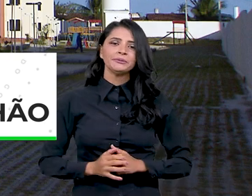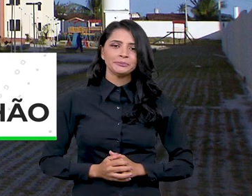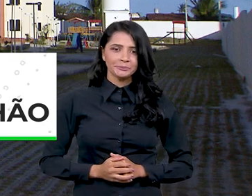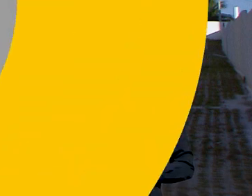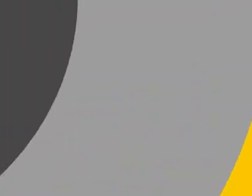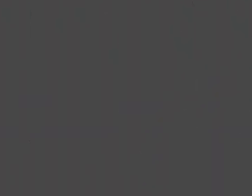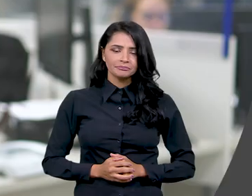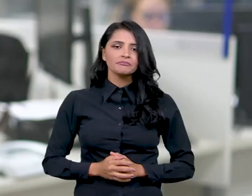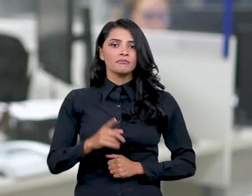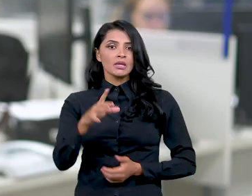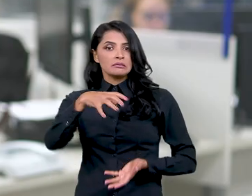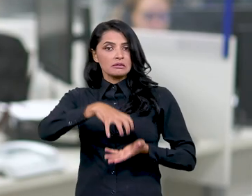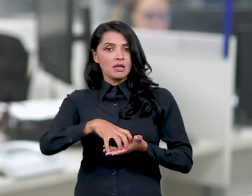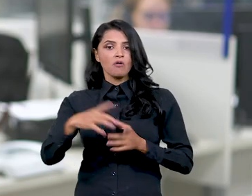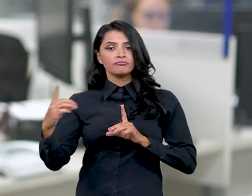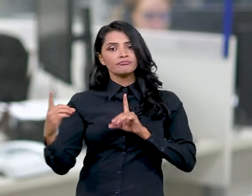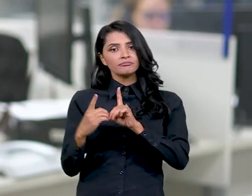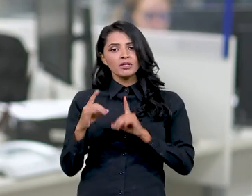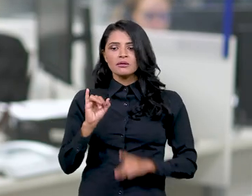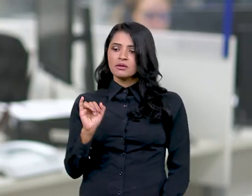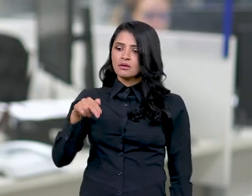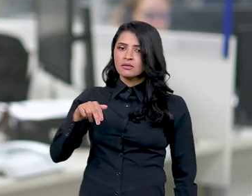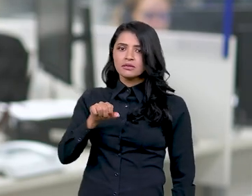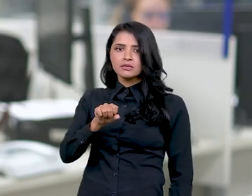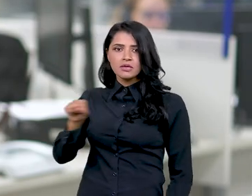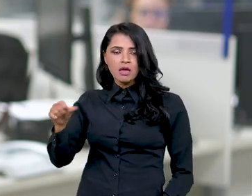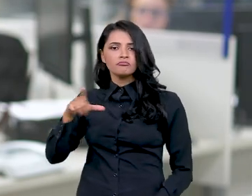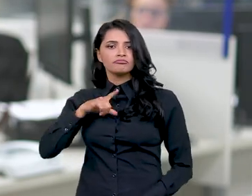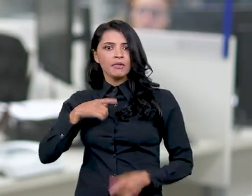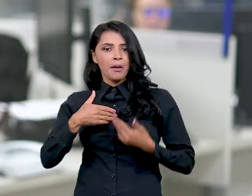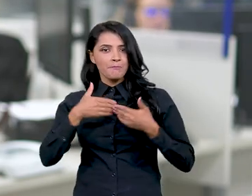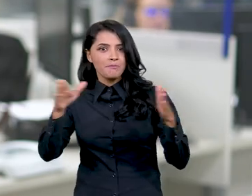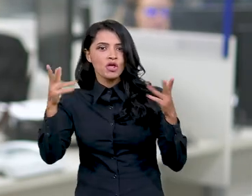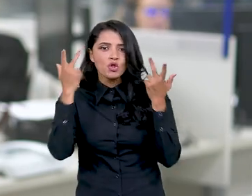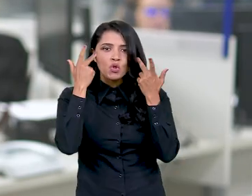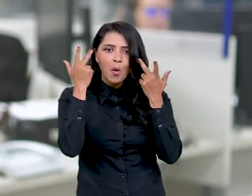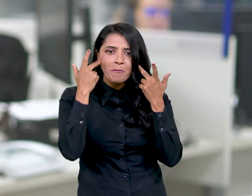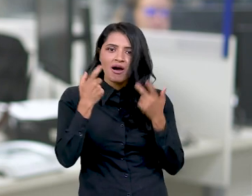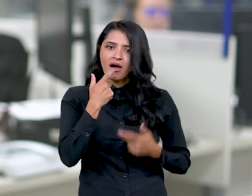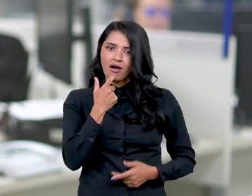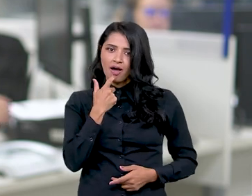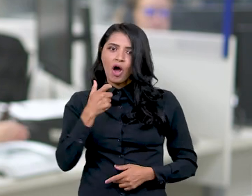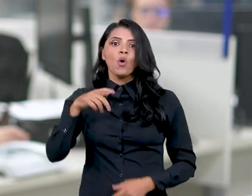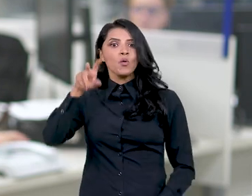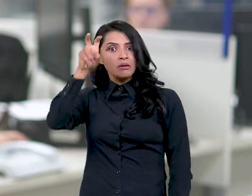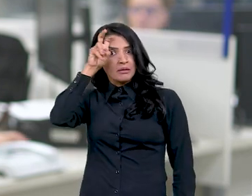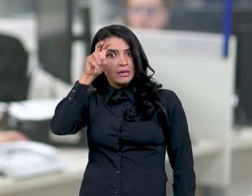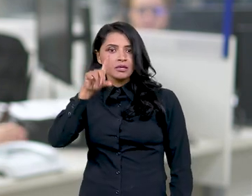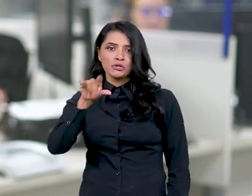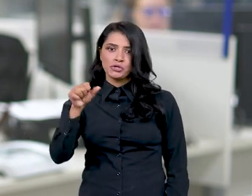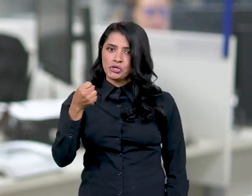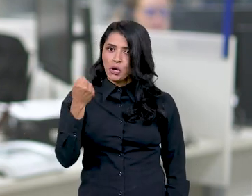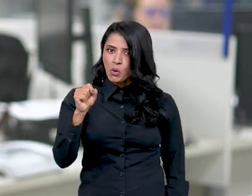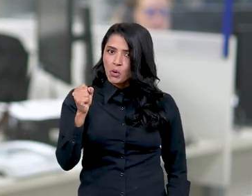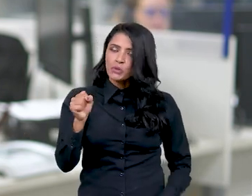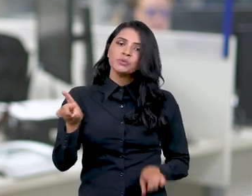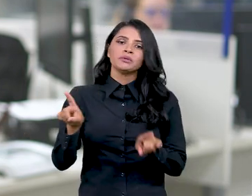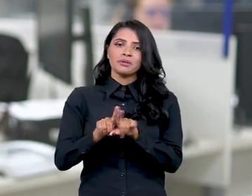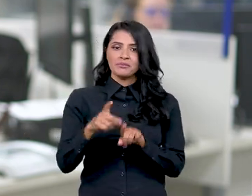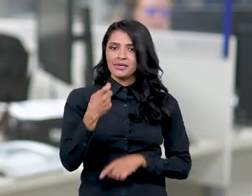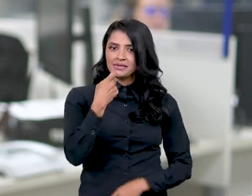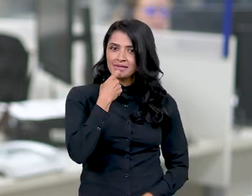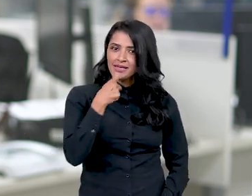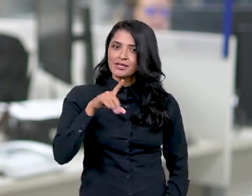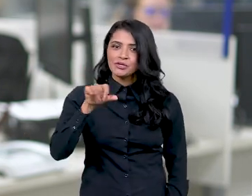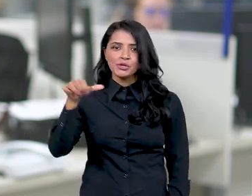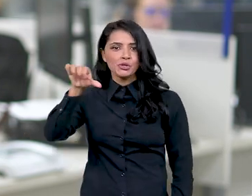reais. A central de atendimento do INSS terá funcionamento normal no feriado de quinta-feira, dia 8, e também